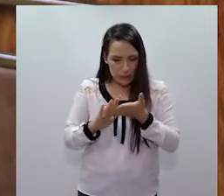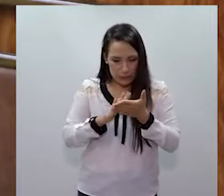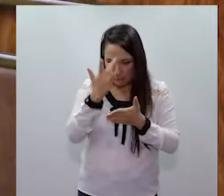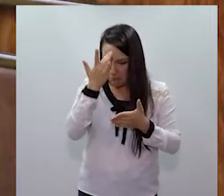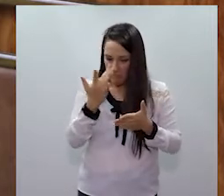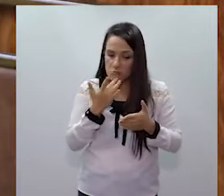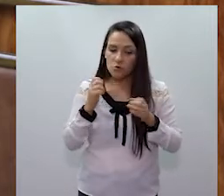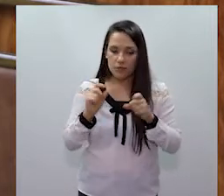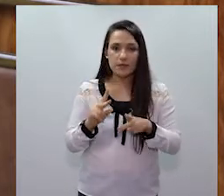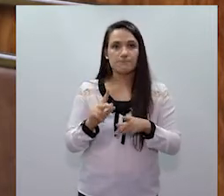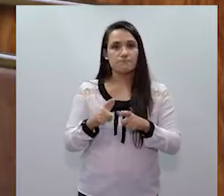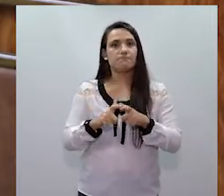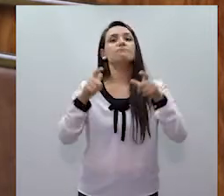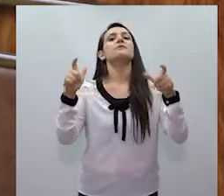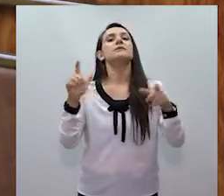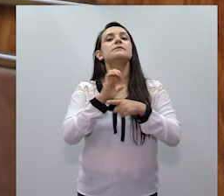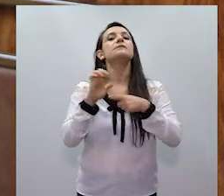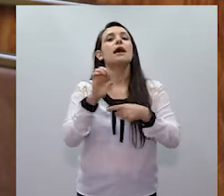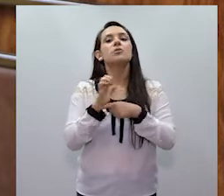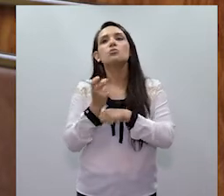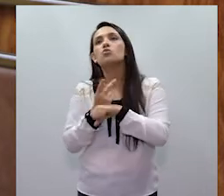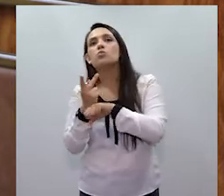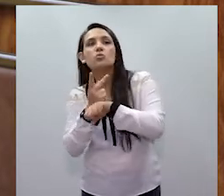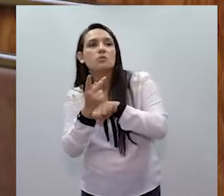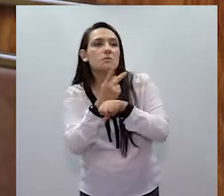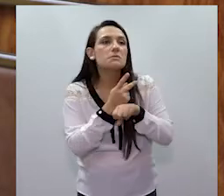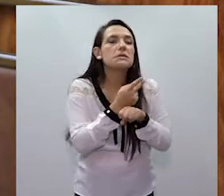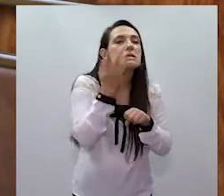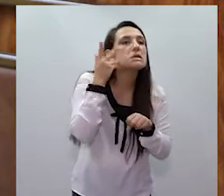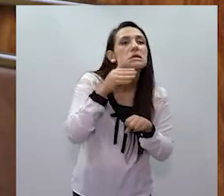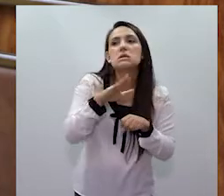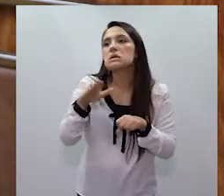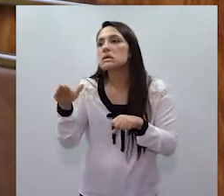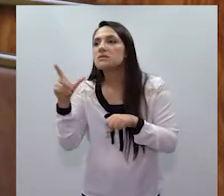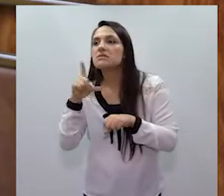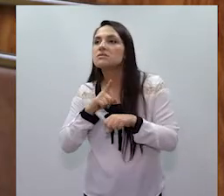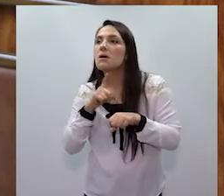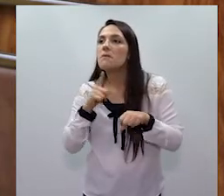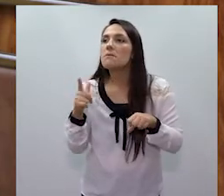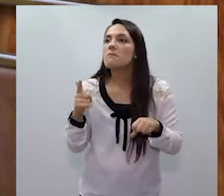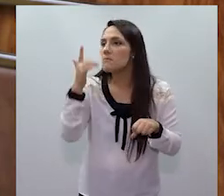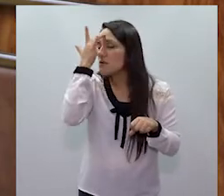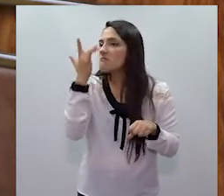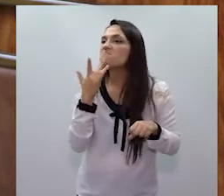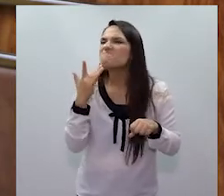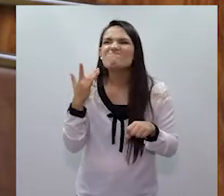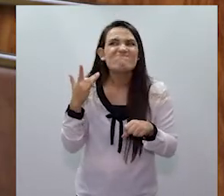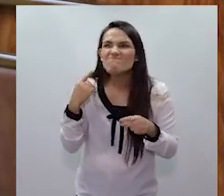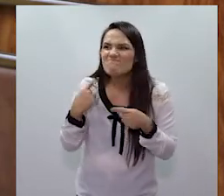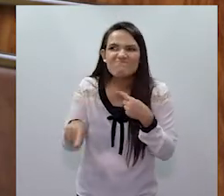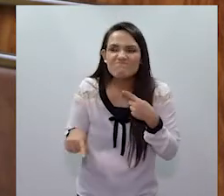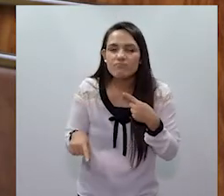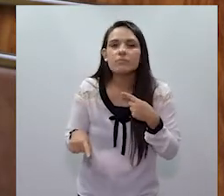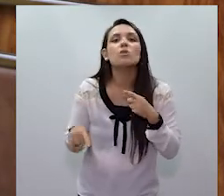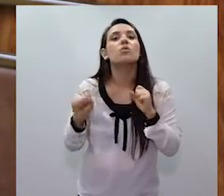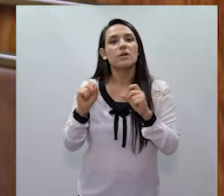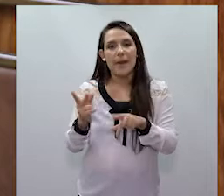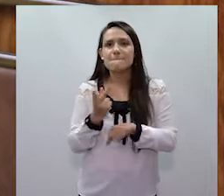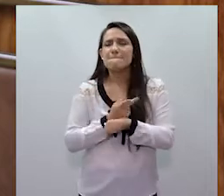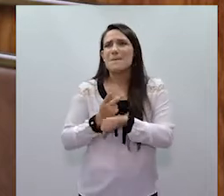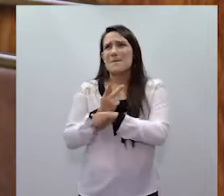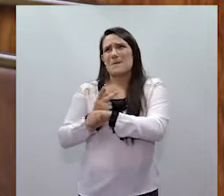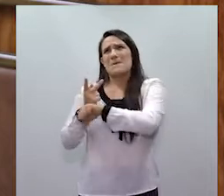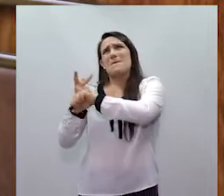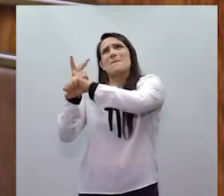E somente se não encontrarmos ninguém do estado de Mato Grosso do Sul, aparecem para nós os pretendentes do restante do